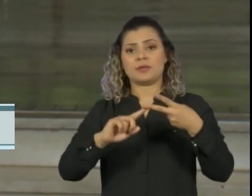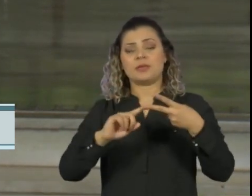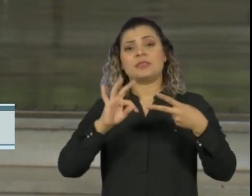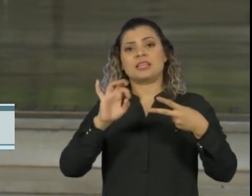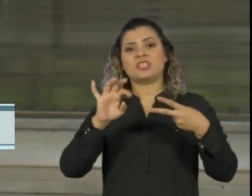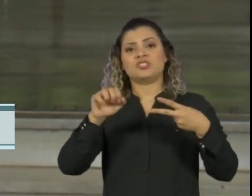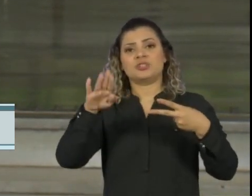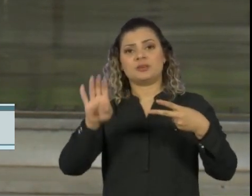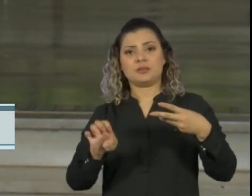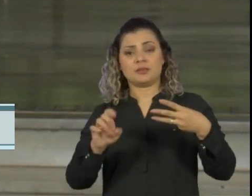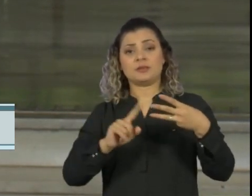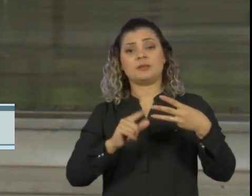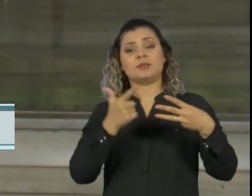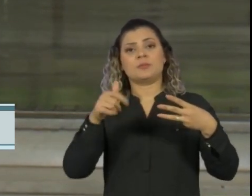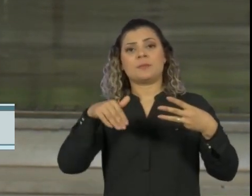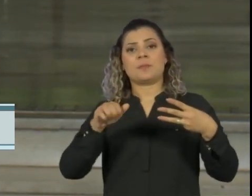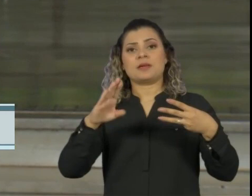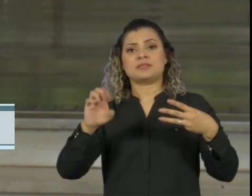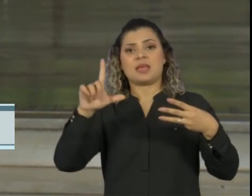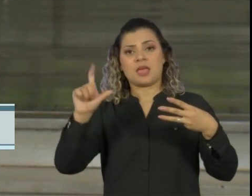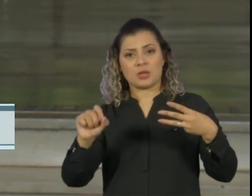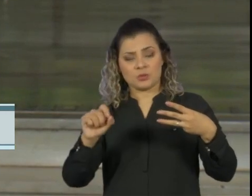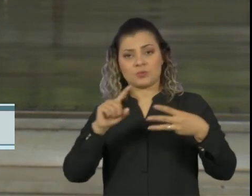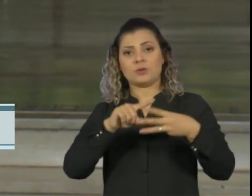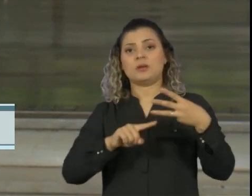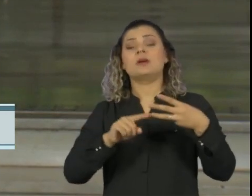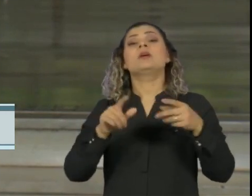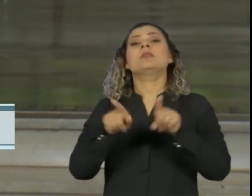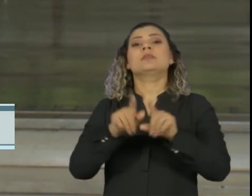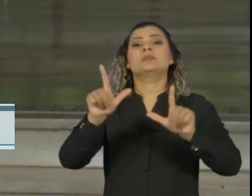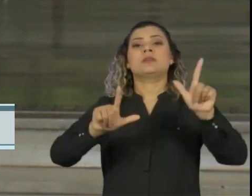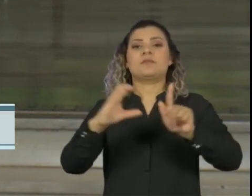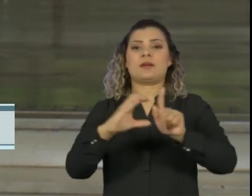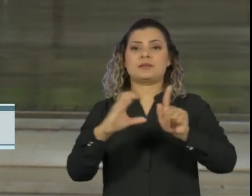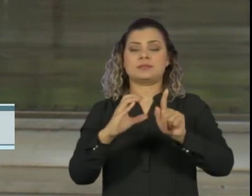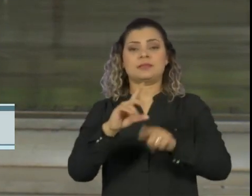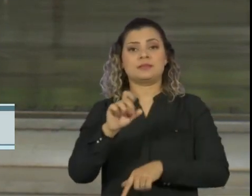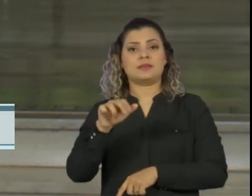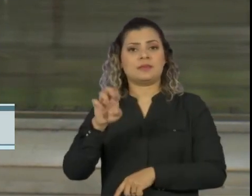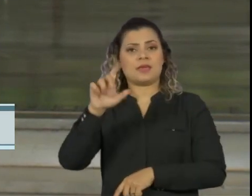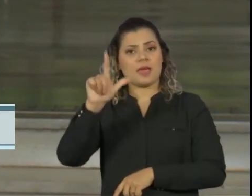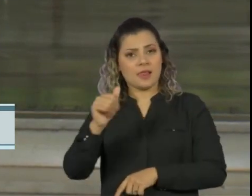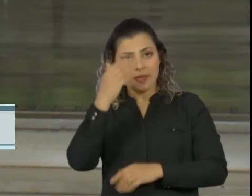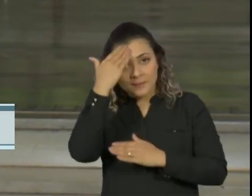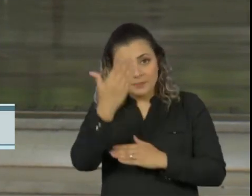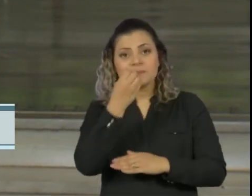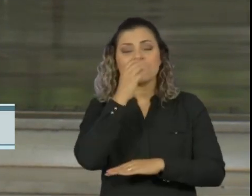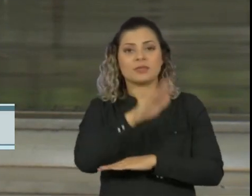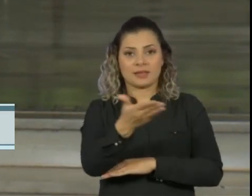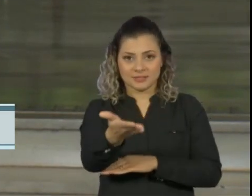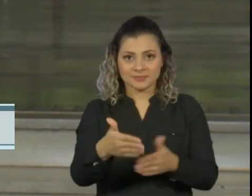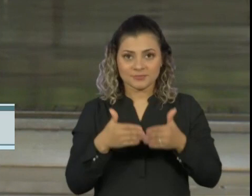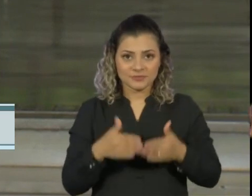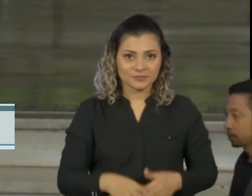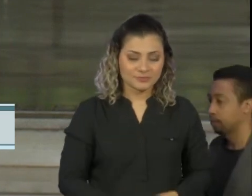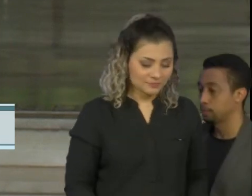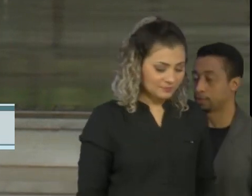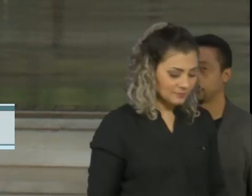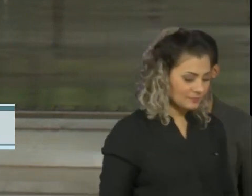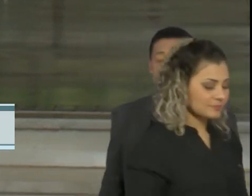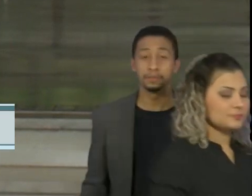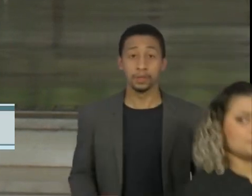Calisto e depois o Marcelo Bacédia, da TV Gazeta. Daniela, mais uma vez, boa tarde. Sua pergunta, por favor. Boa tarde a